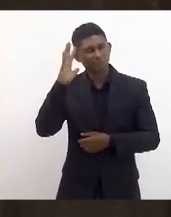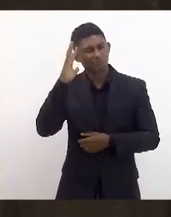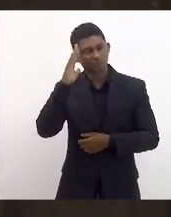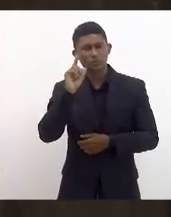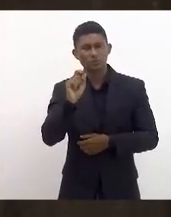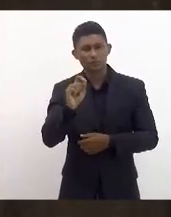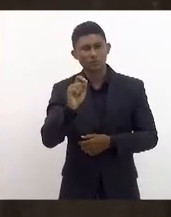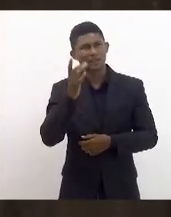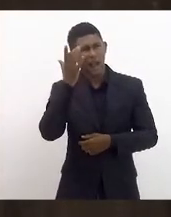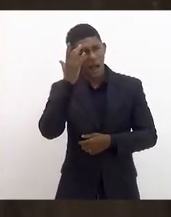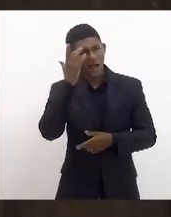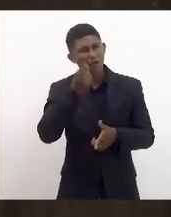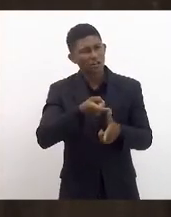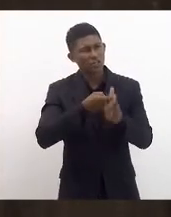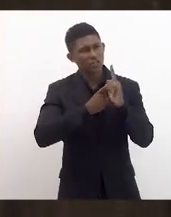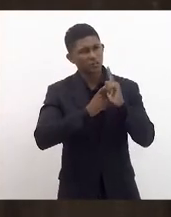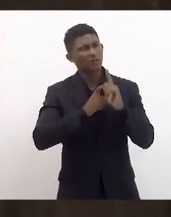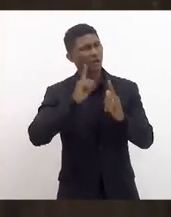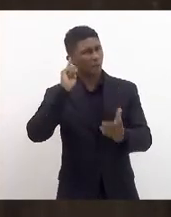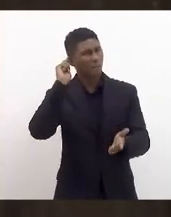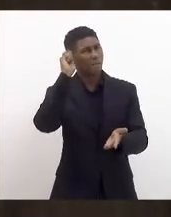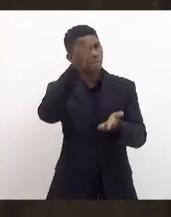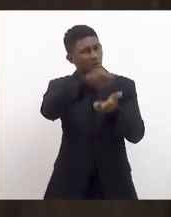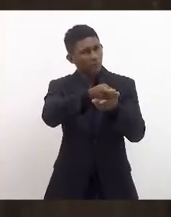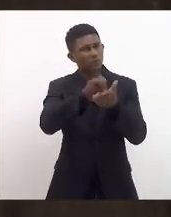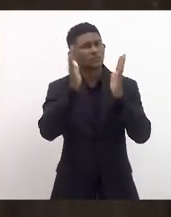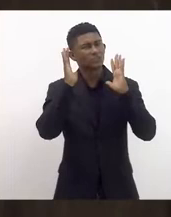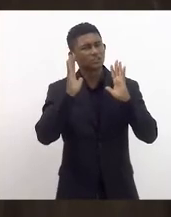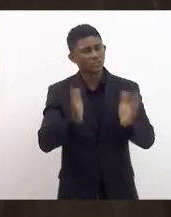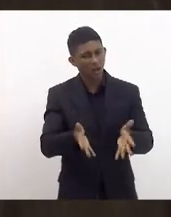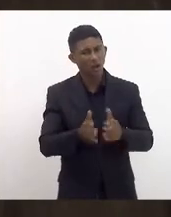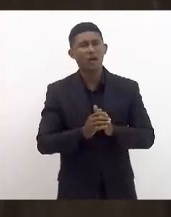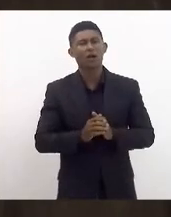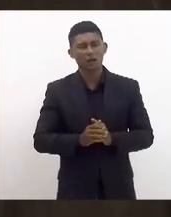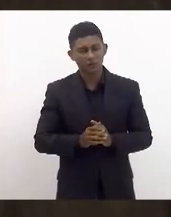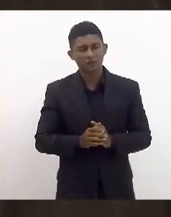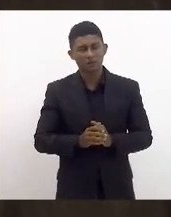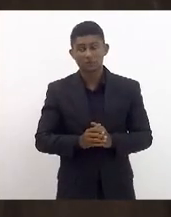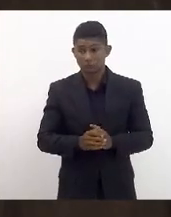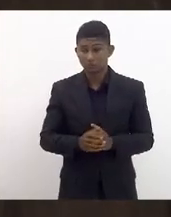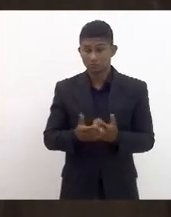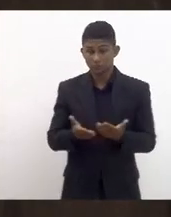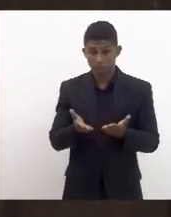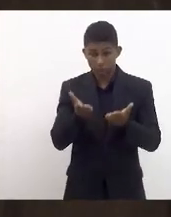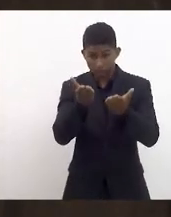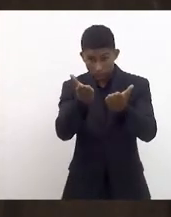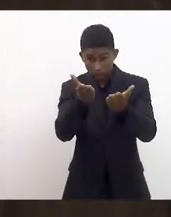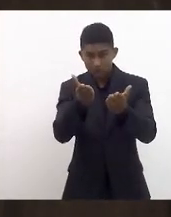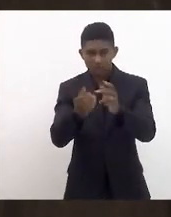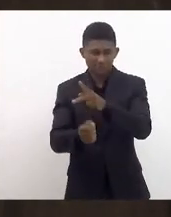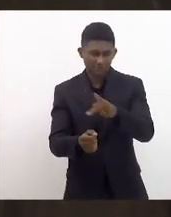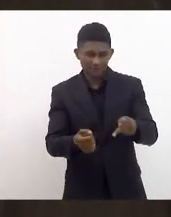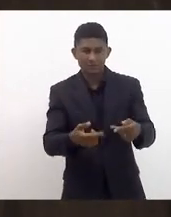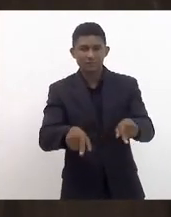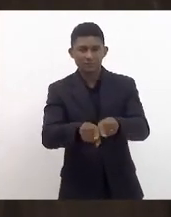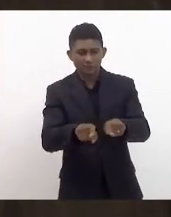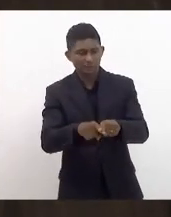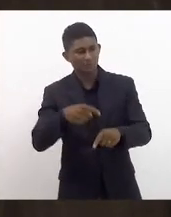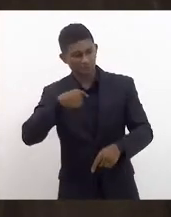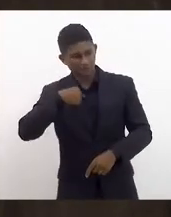foi paga. Essa é a intuição do parlamento. E que Vossa Excelência, eu e muitos outros